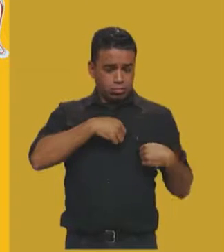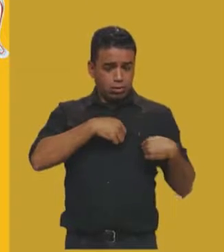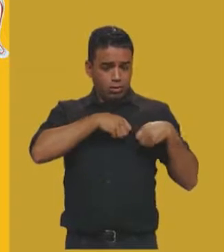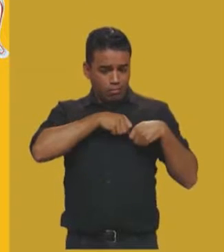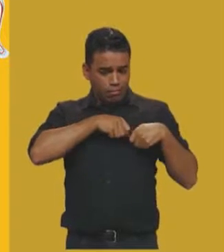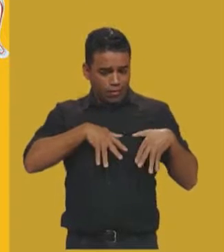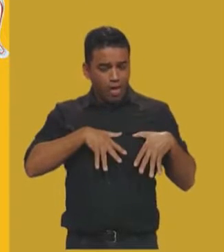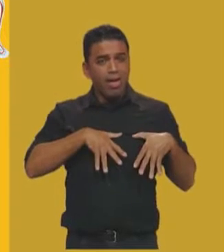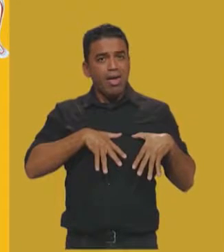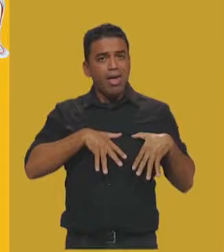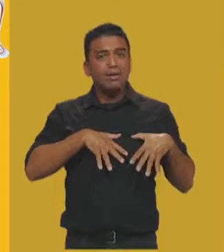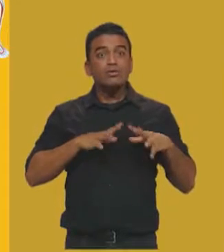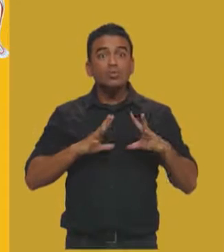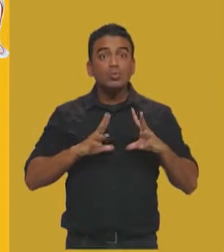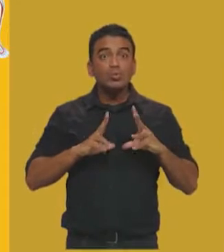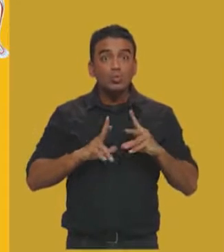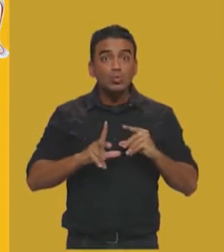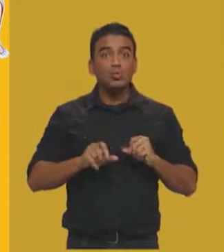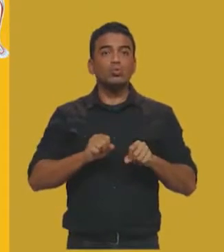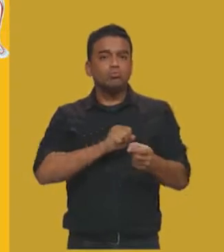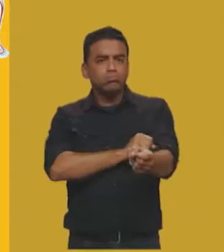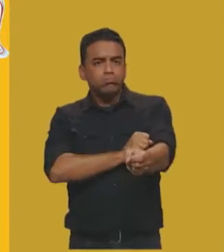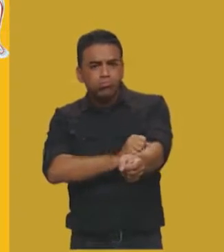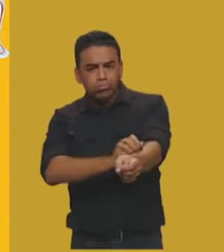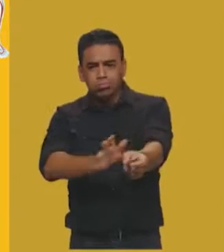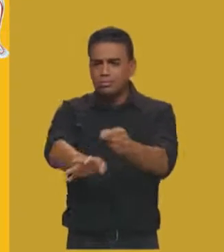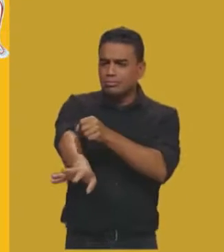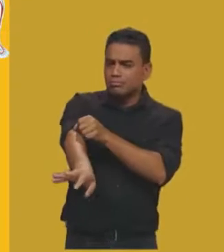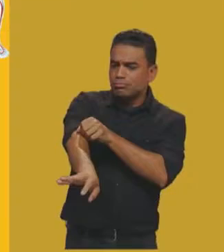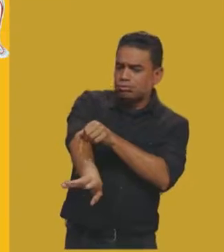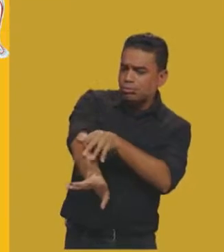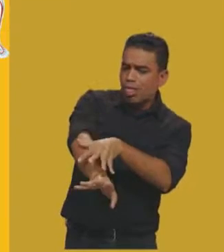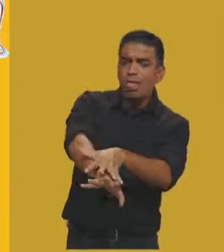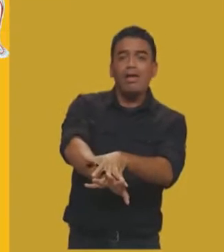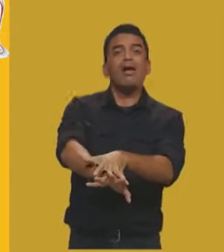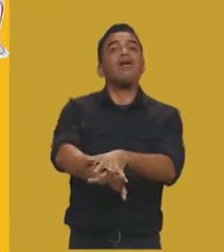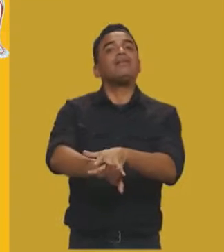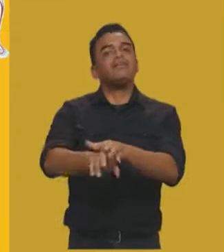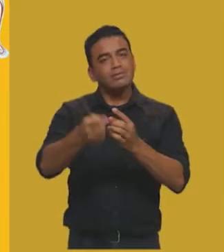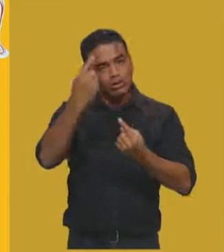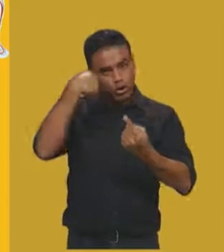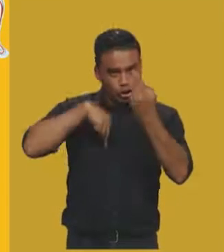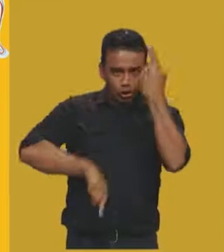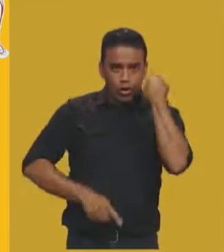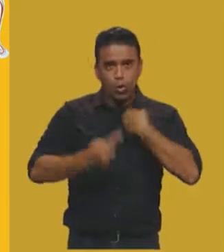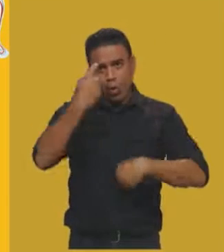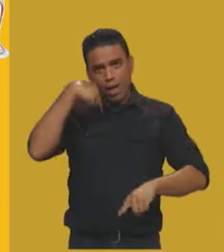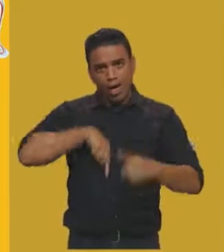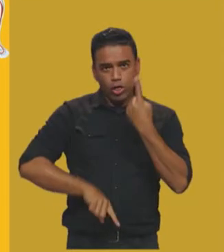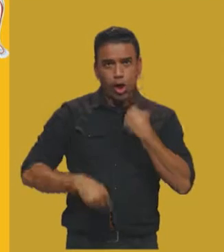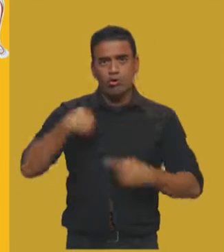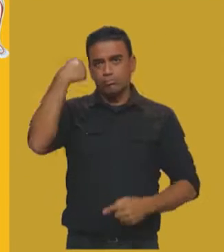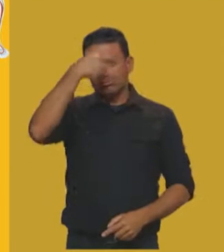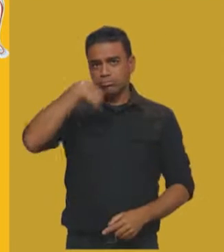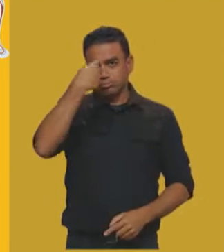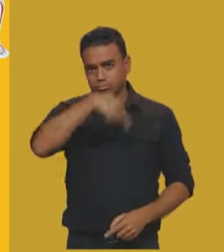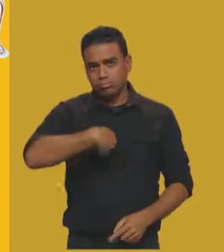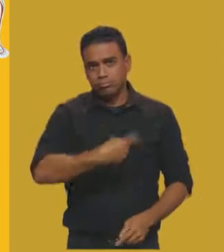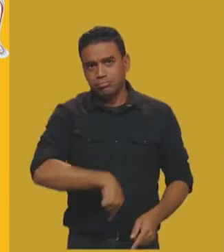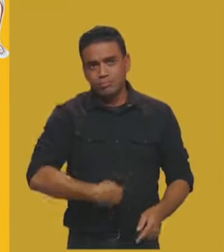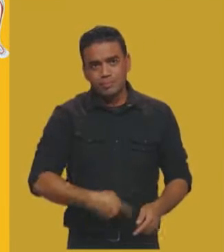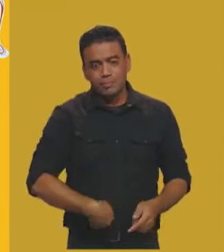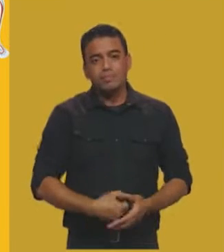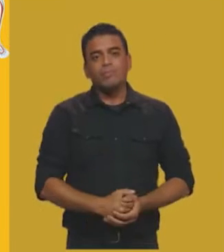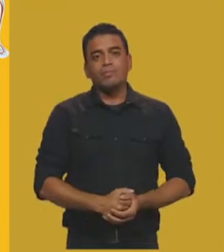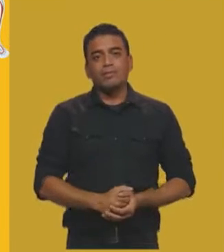veias. Todo esse conjunto nós vamos falar que é o nosso sistema circulatório. Esses vasos sanguíneos,